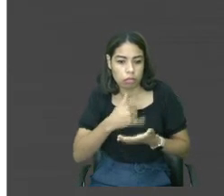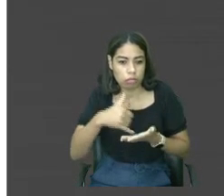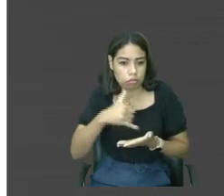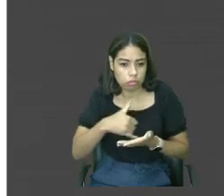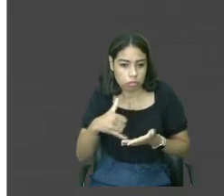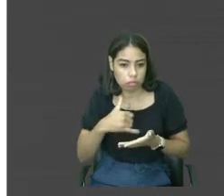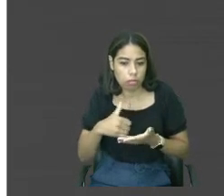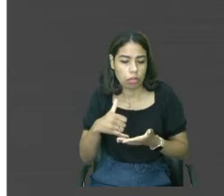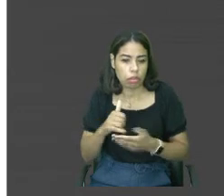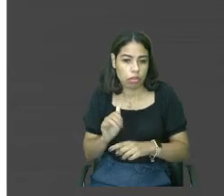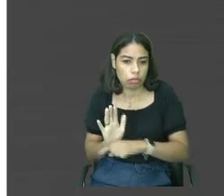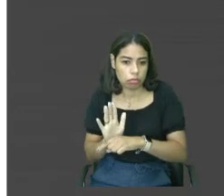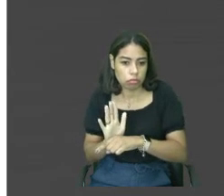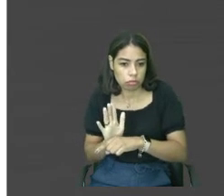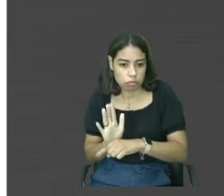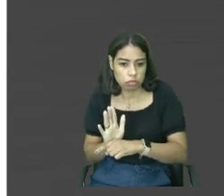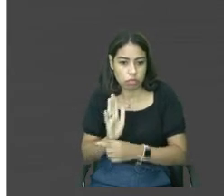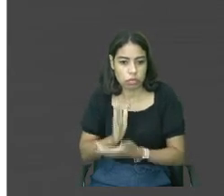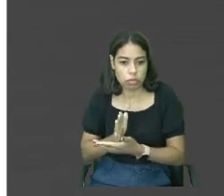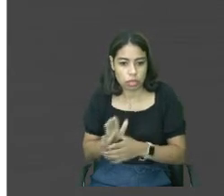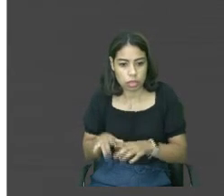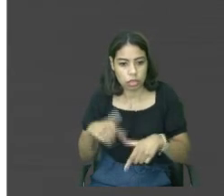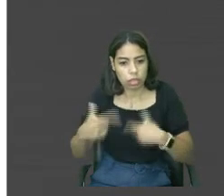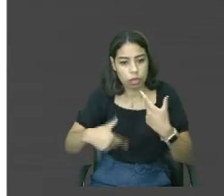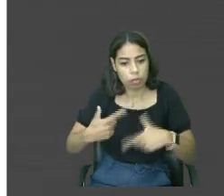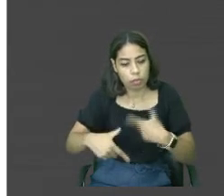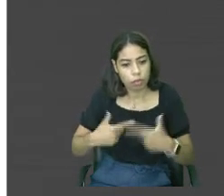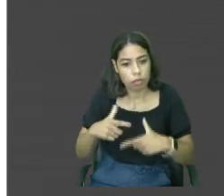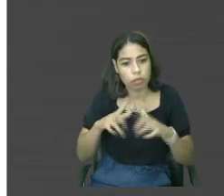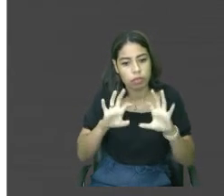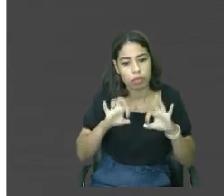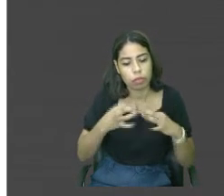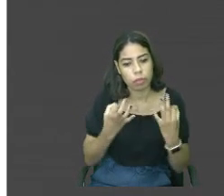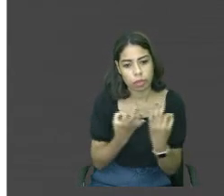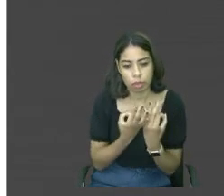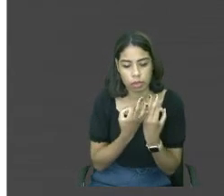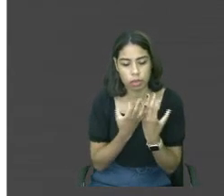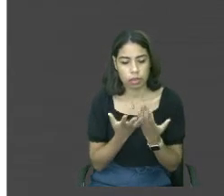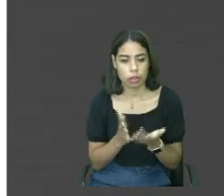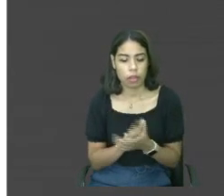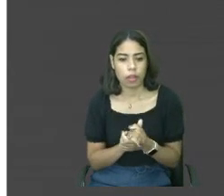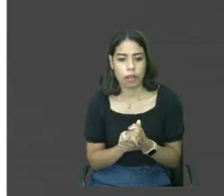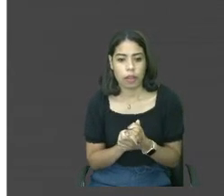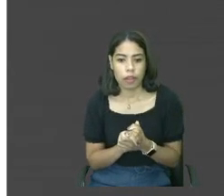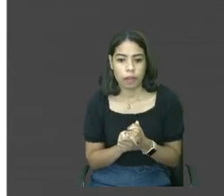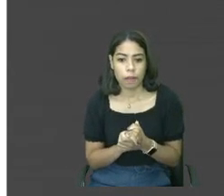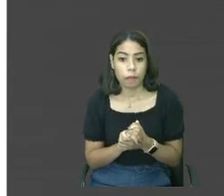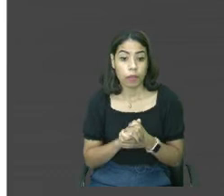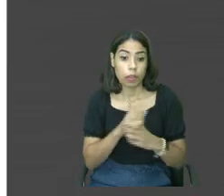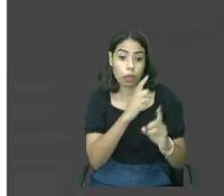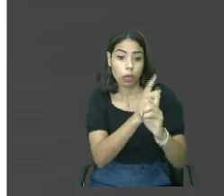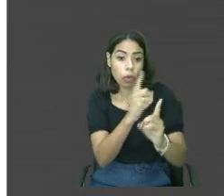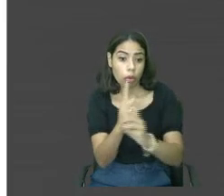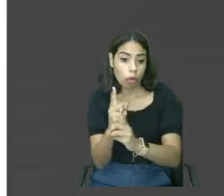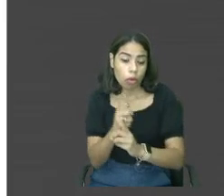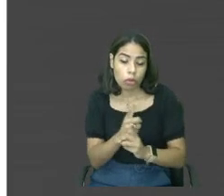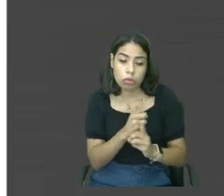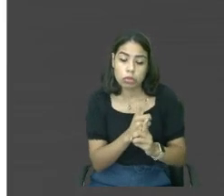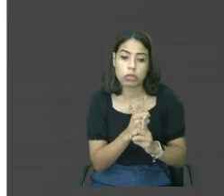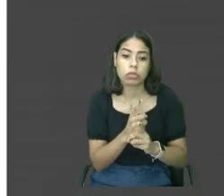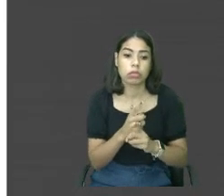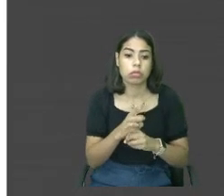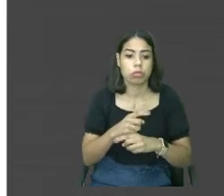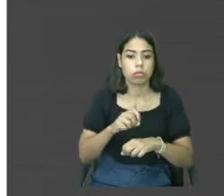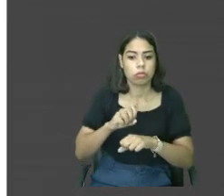trabalhos com a família, algumas fotos aqui, então, de encontros, né, e capacitações